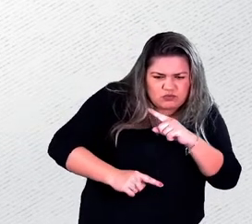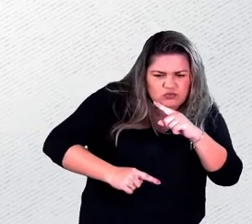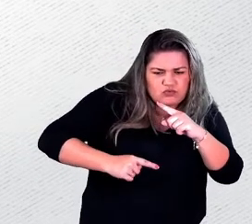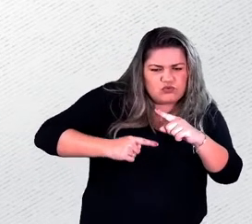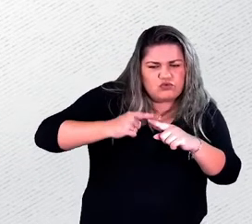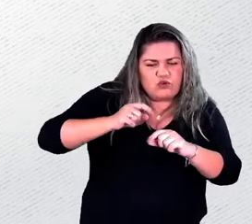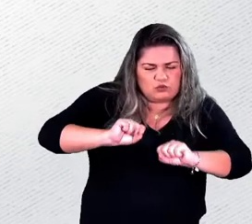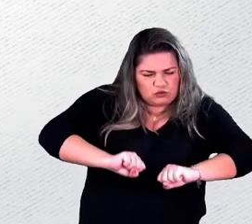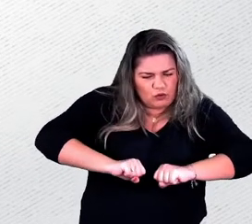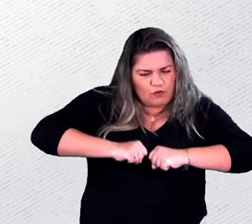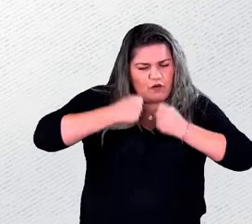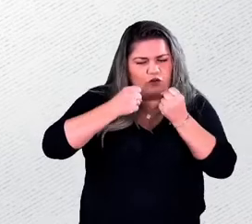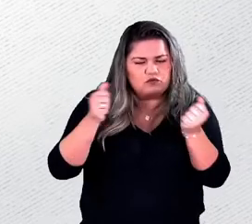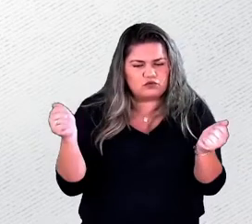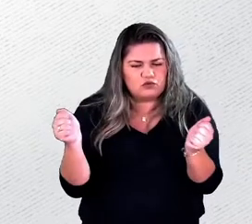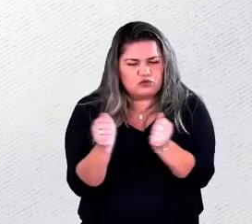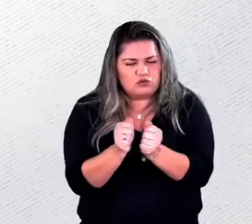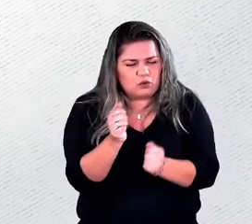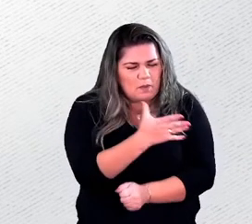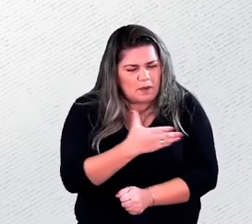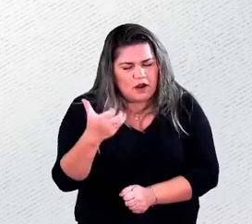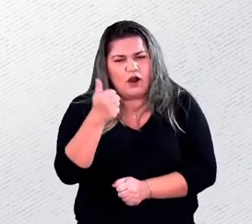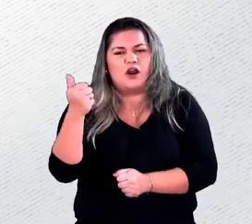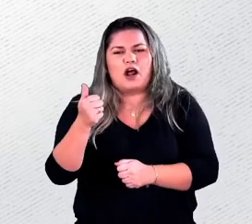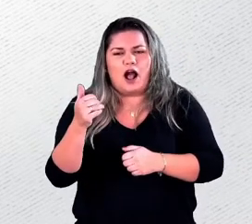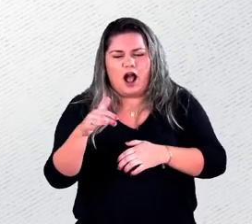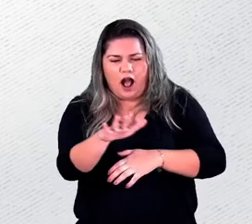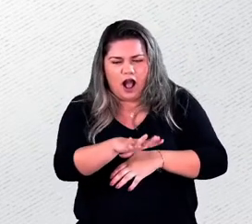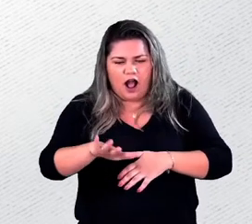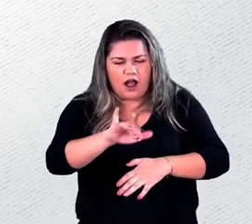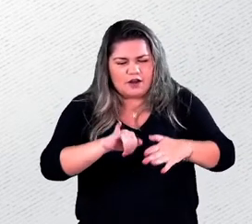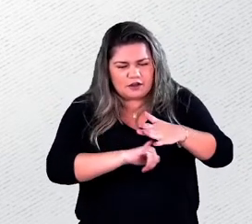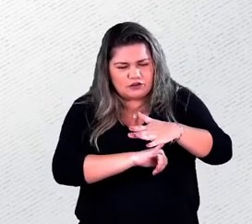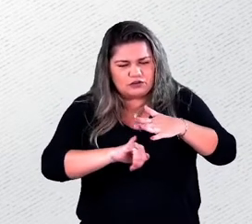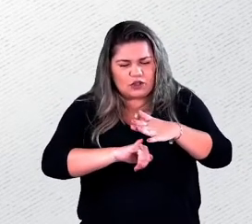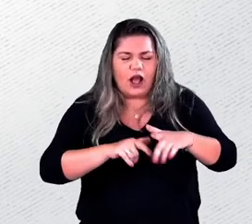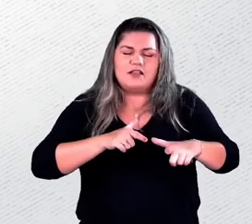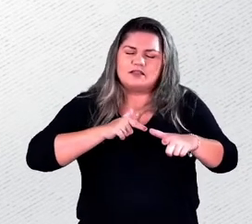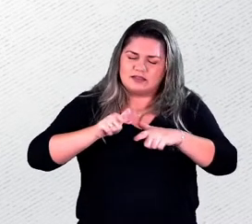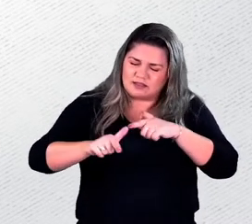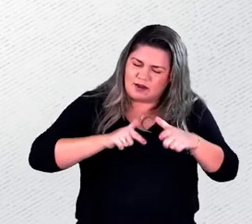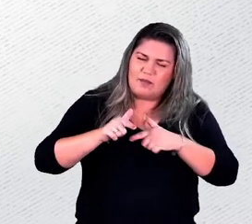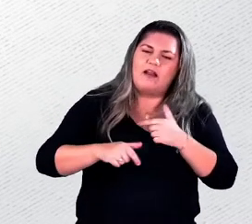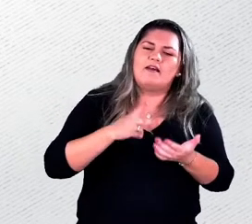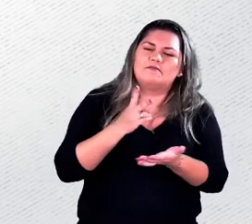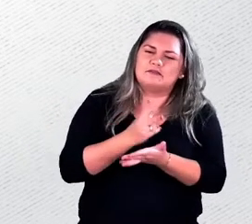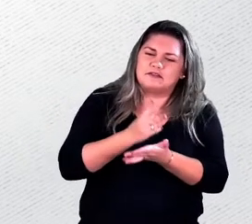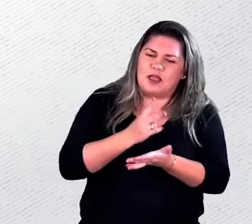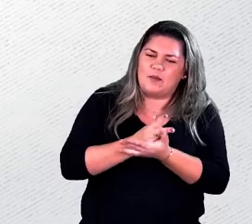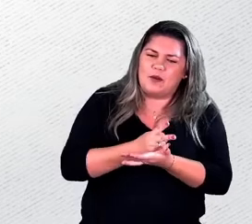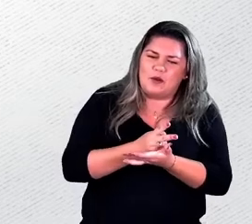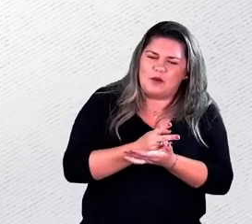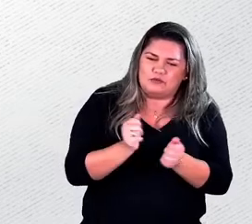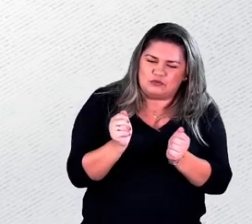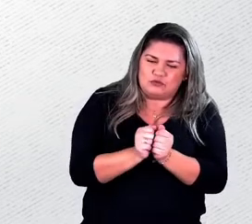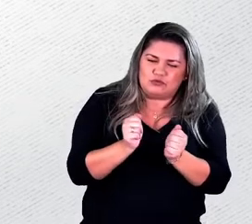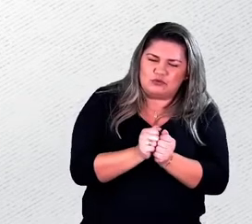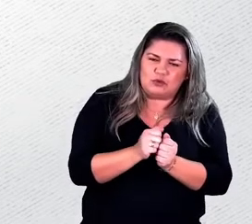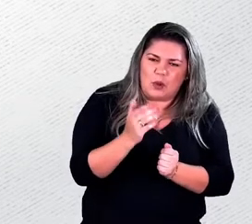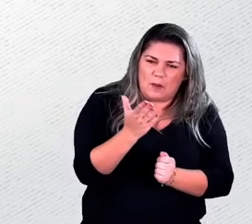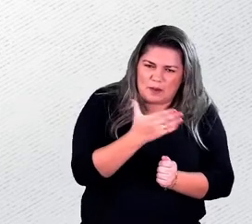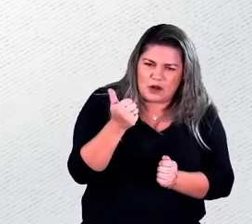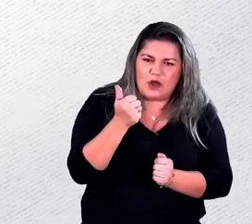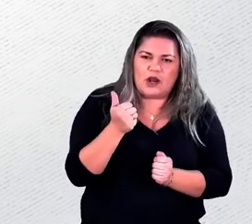conjuntos para melhoria do ambiente institucional é trabalhando ao lado do aprimoramento do Marco legal